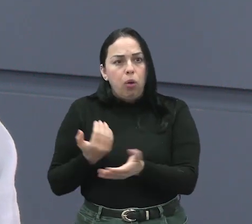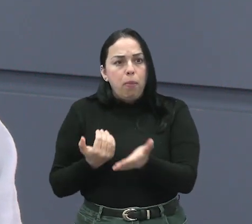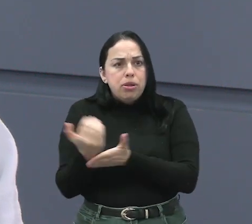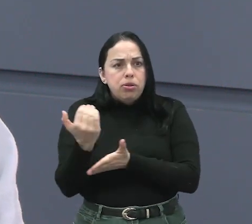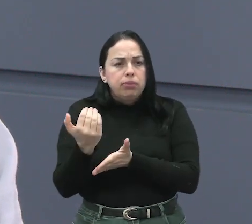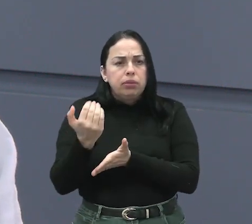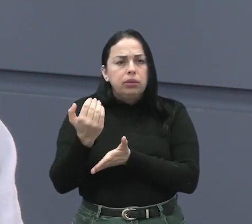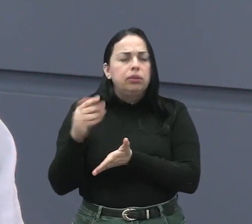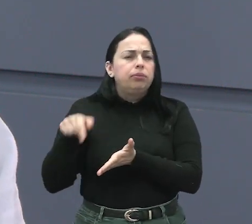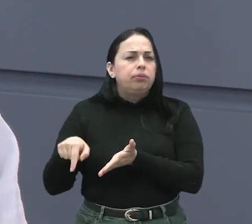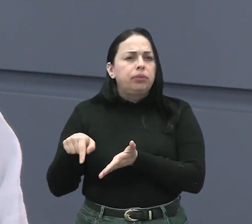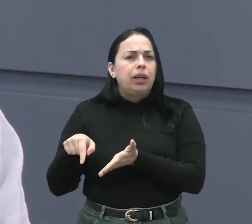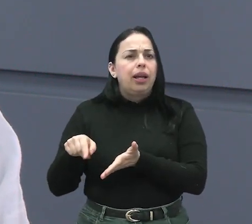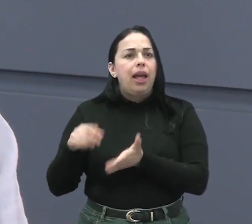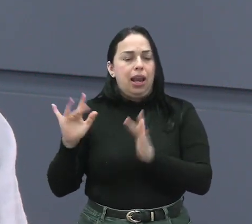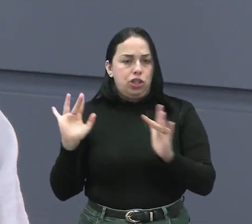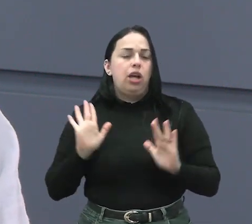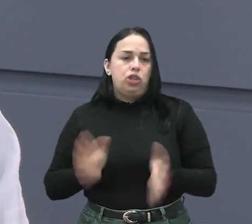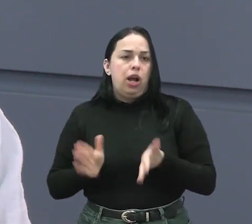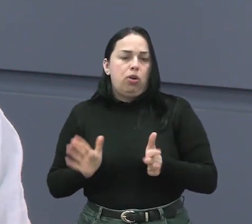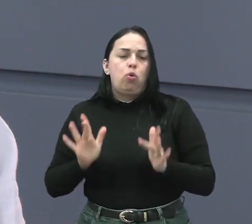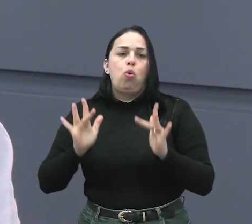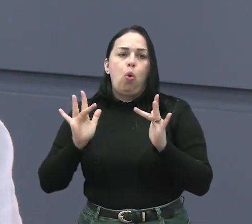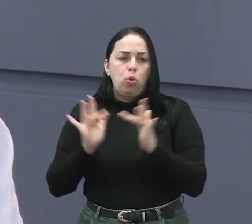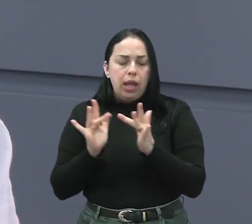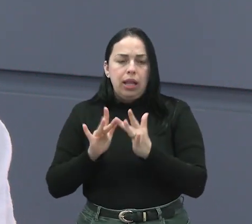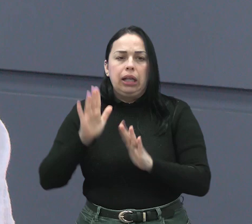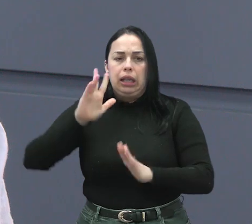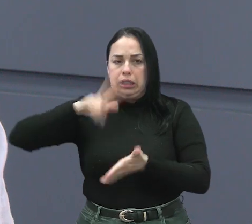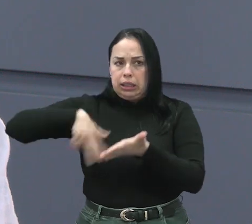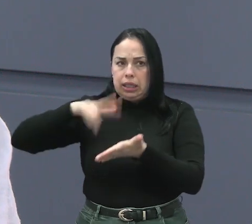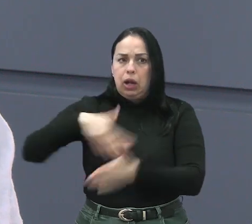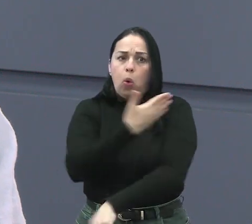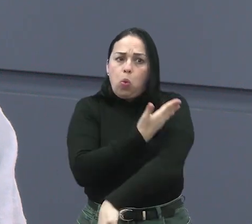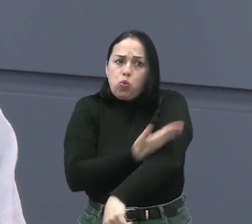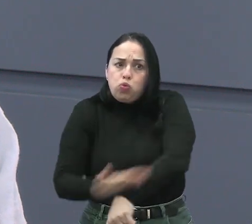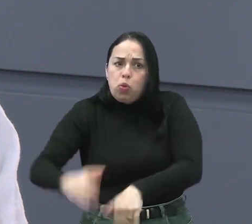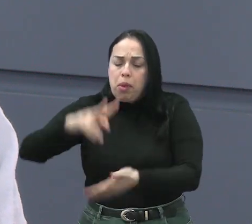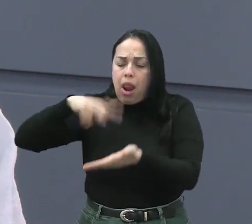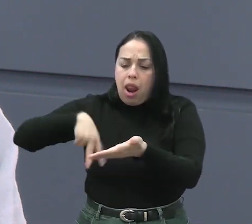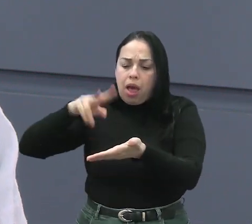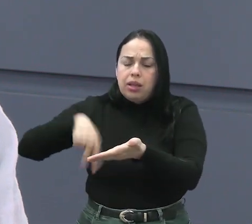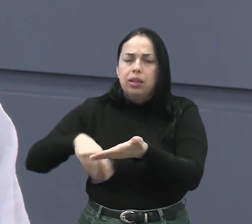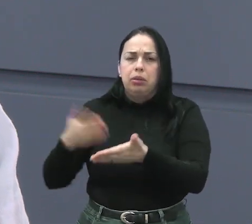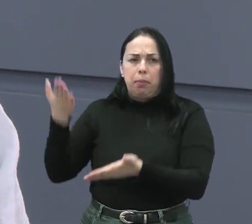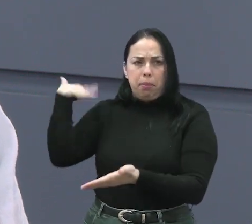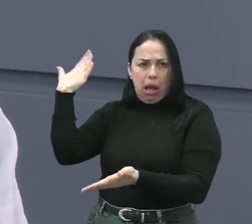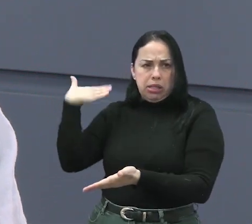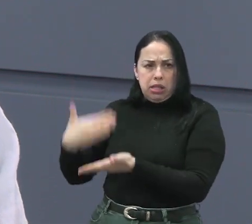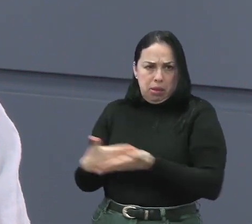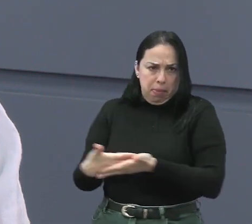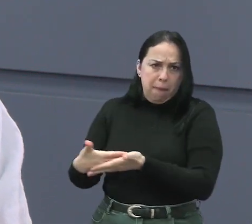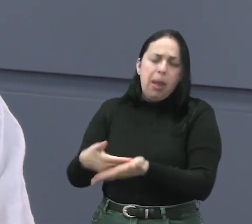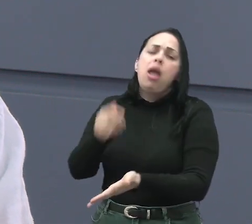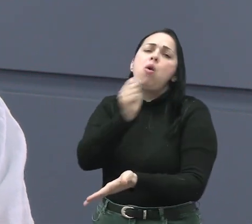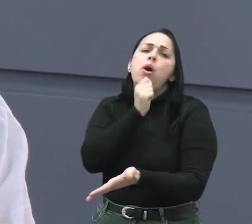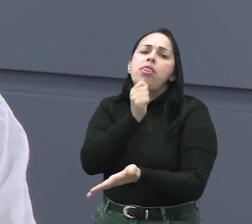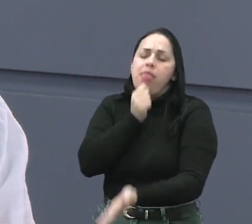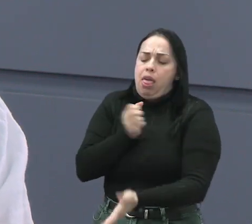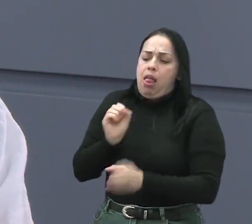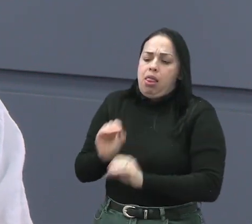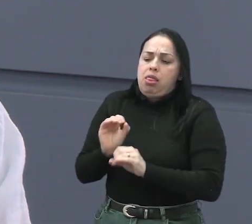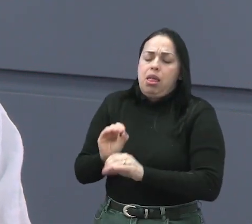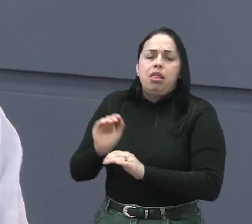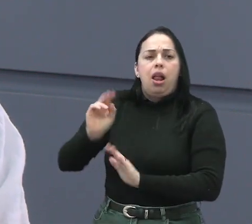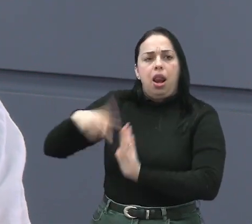ela já tem, né? Ela tem contato com os livros, a gente inseriu na rotina dela desde bem bebê, né? Mas